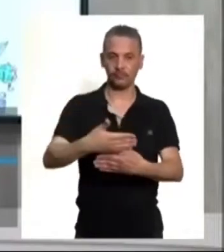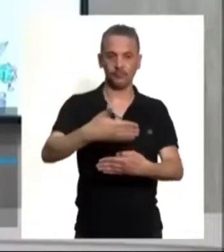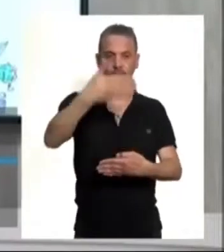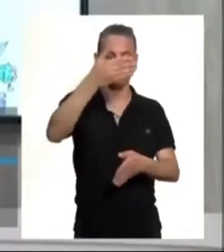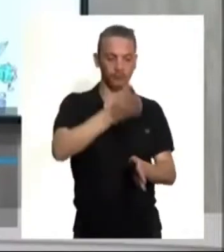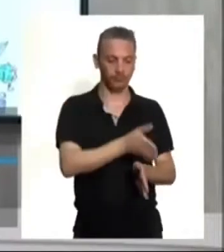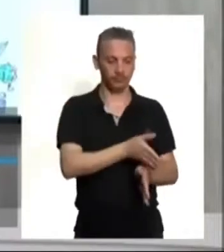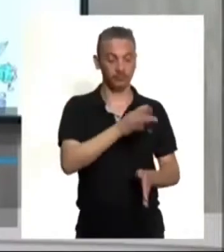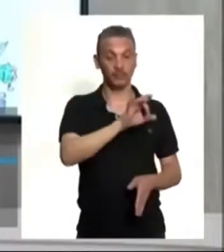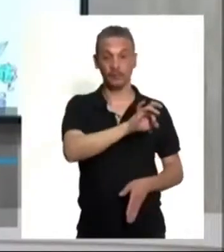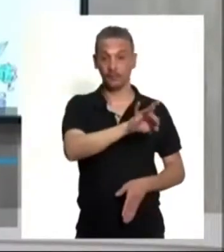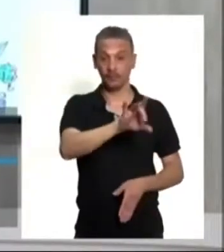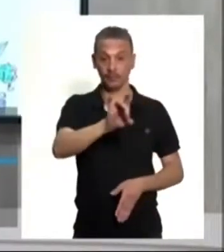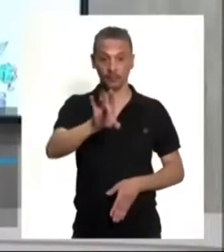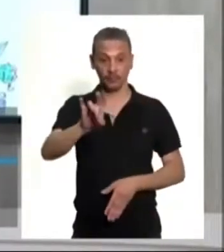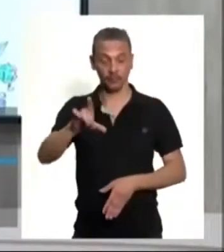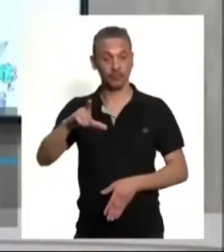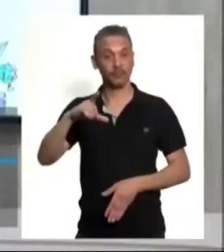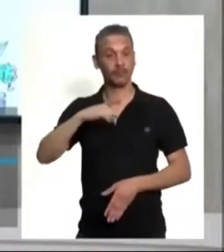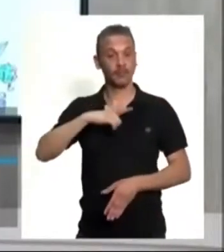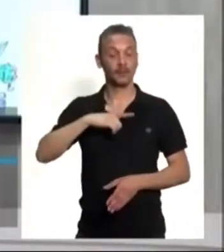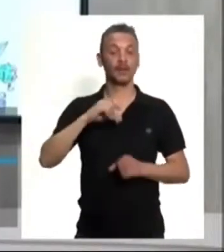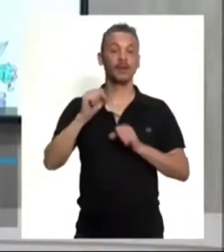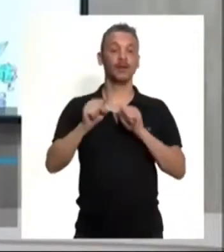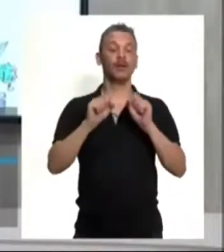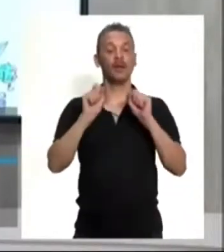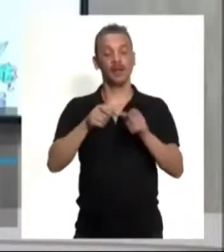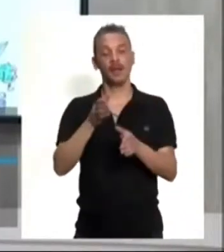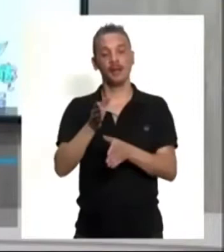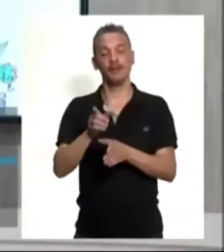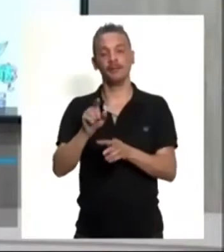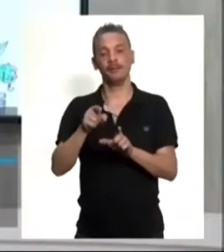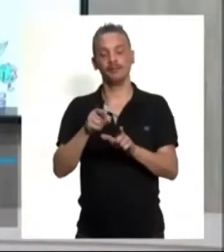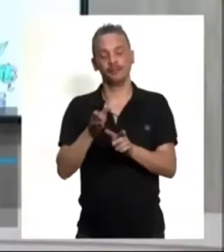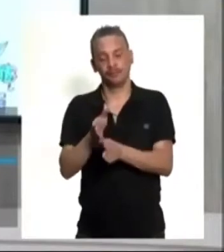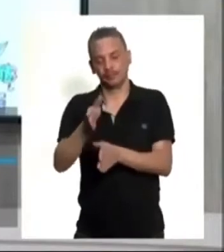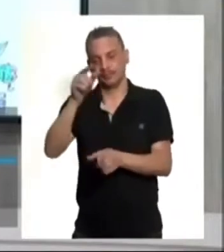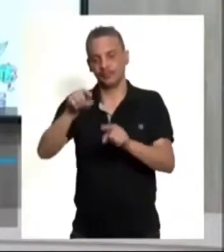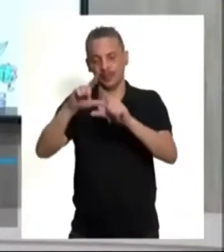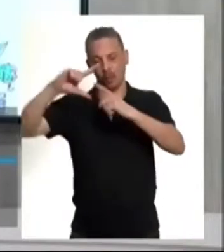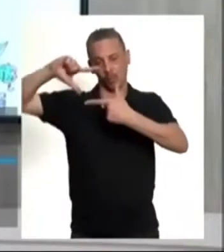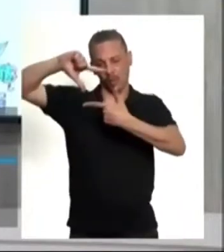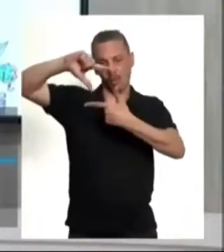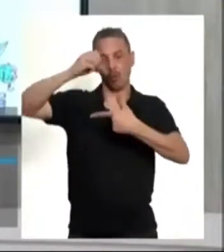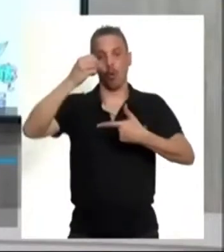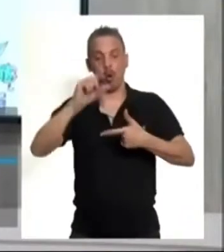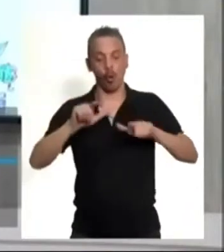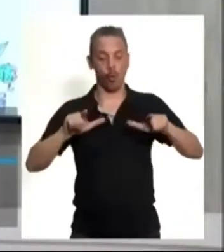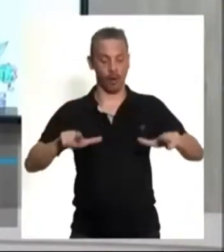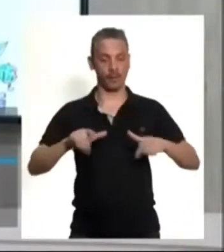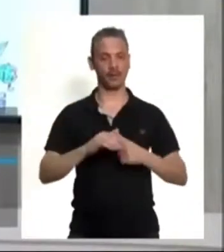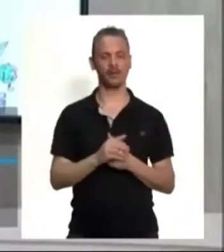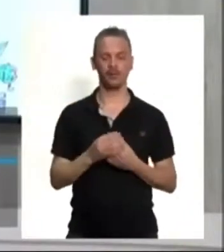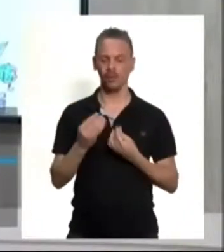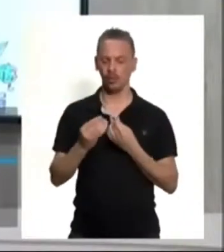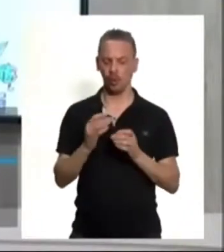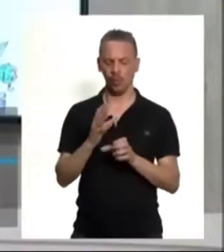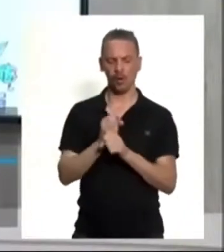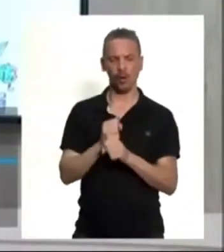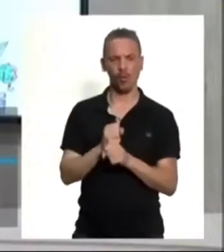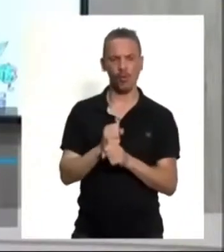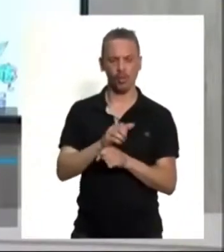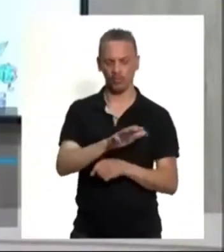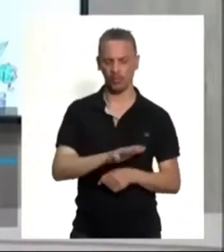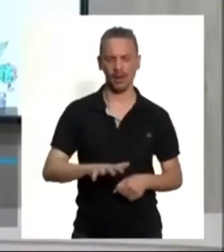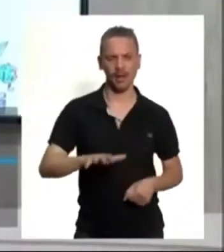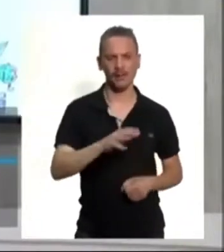desse prisma, cada facezinha desse sólido serão retângulos ou quadrados, beleza? E para calcular a área de retângulo e área de quadrado, é a